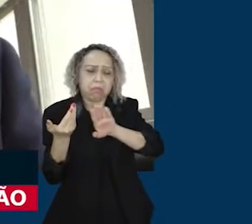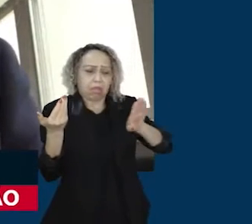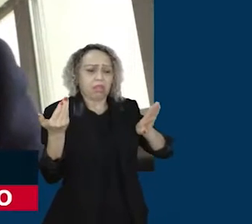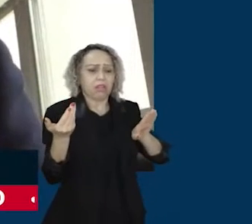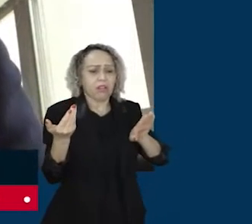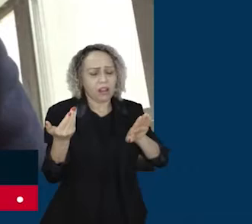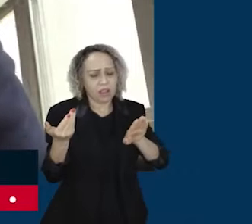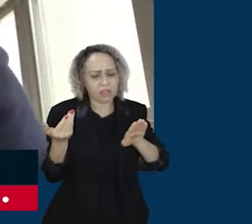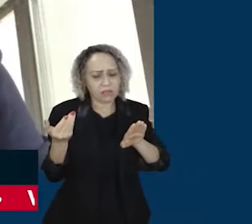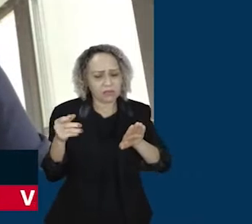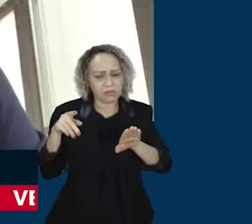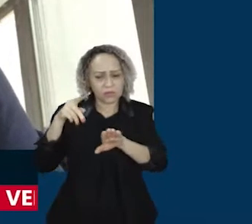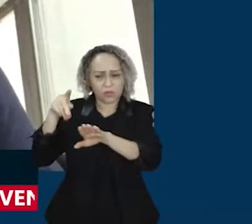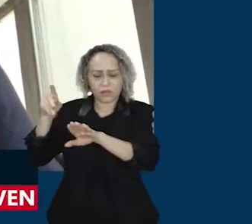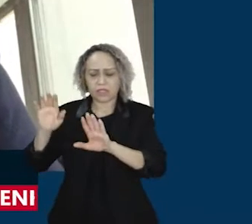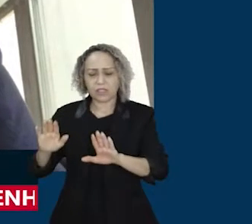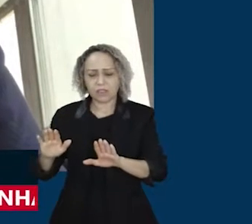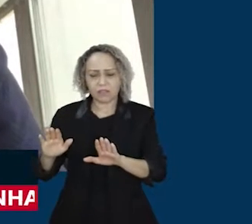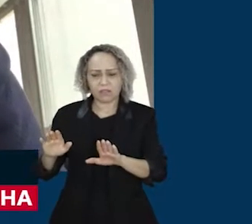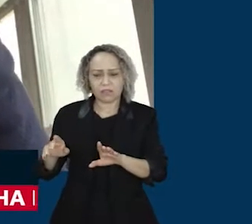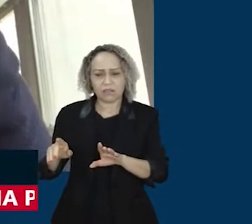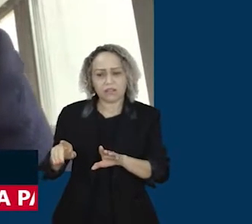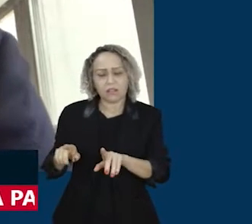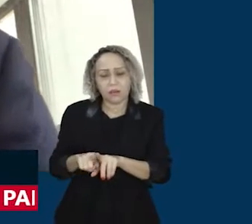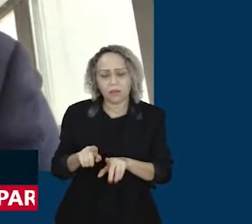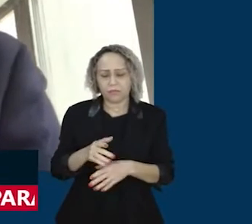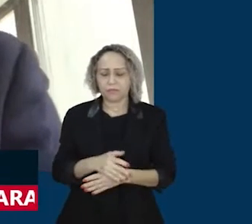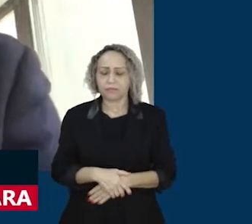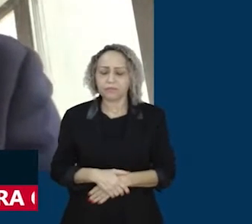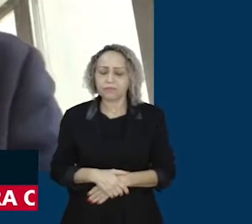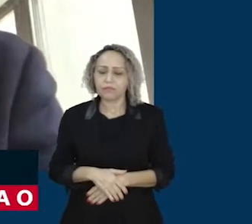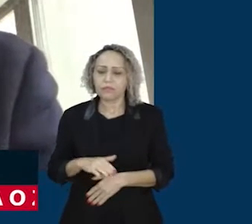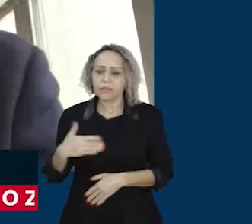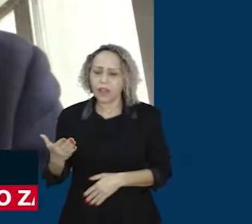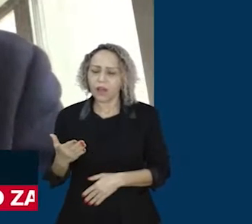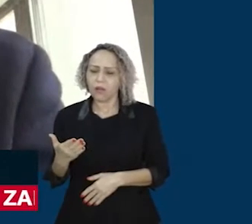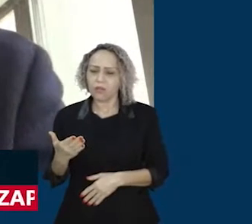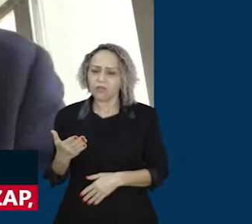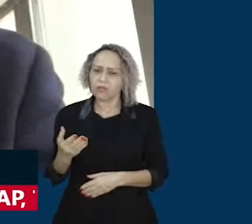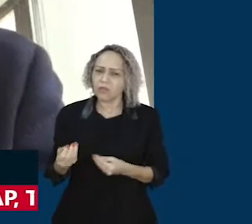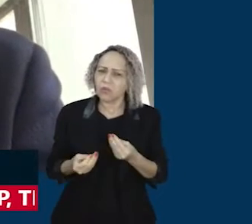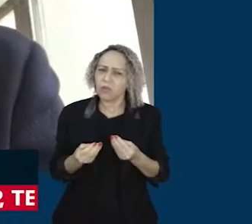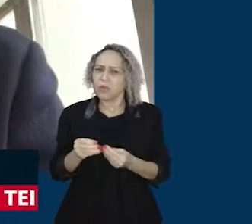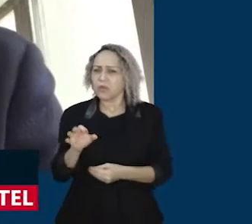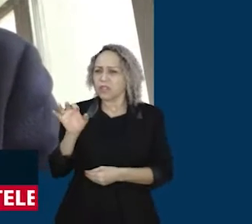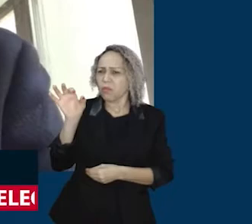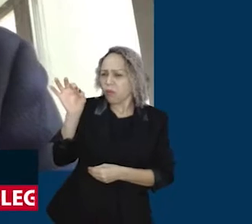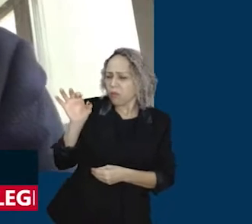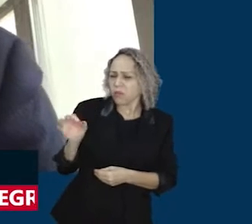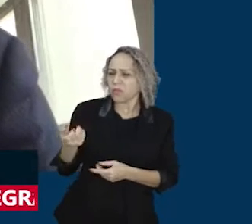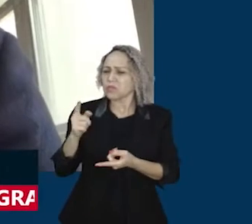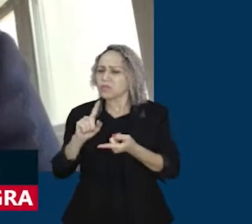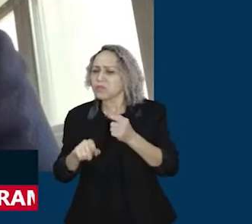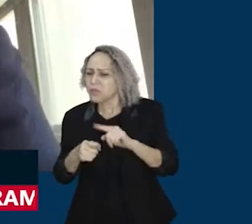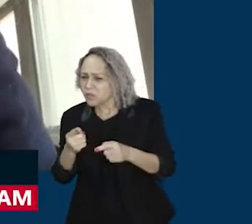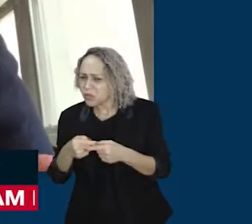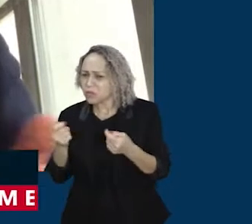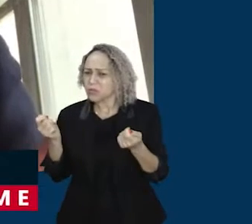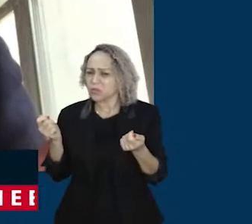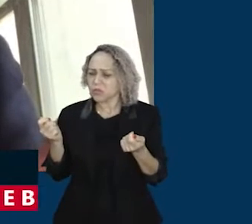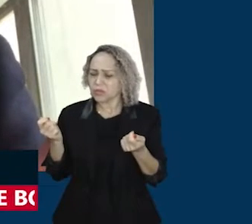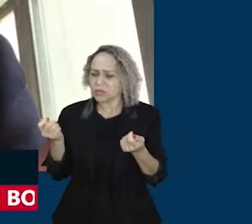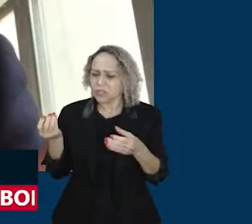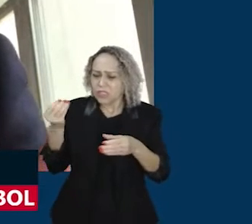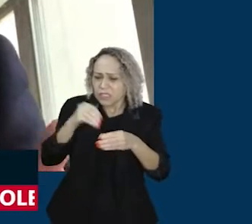referências necessárias e usa também os custos de importação apenas quanto ao percentual e aos produtos onde há importação, que é